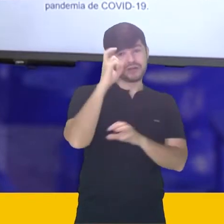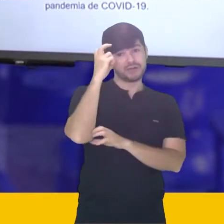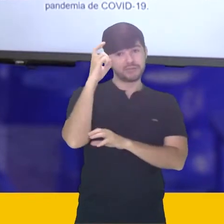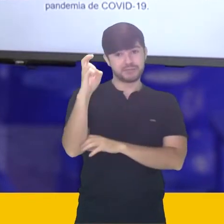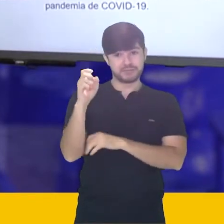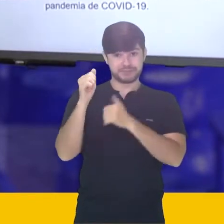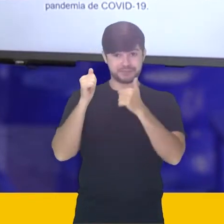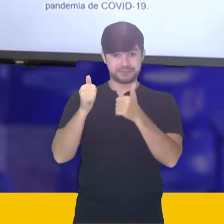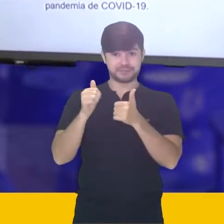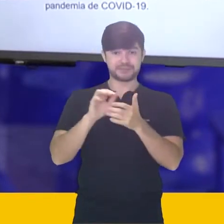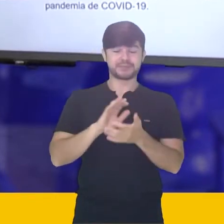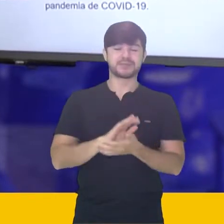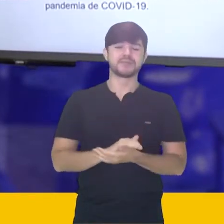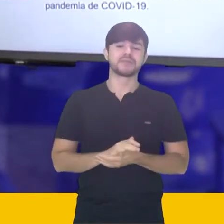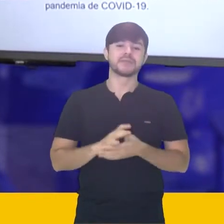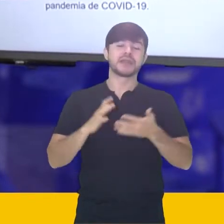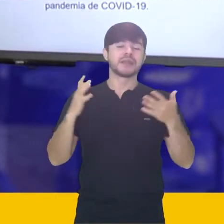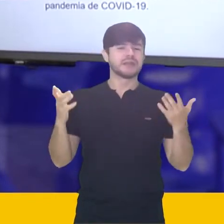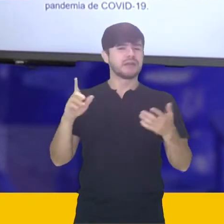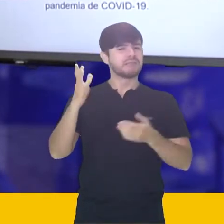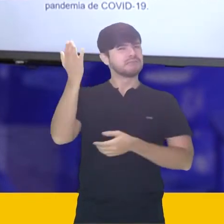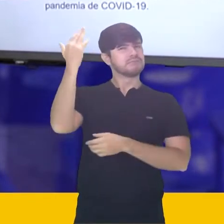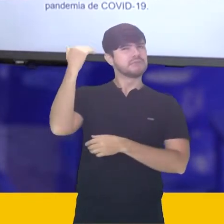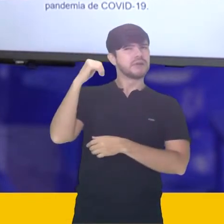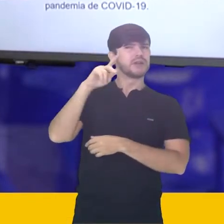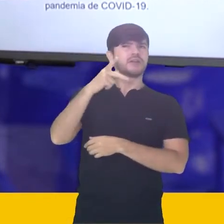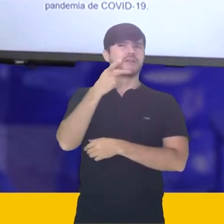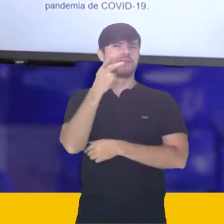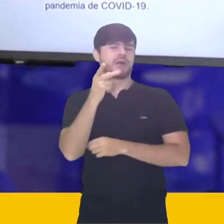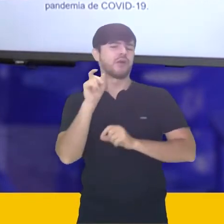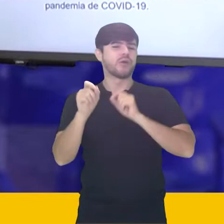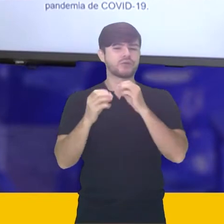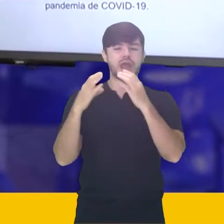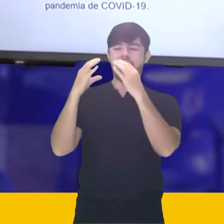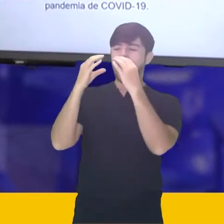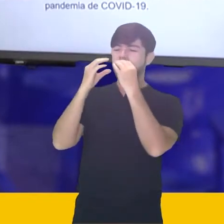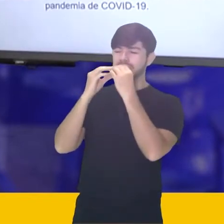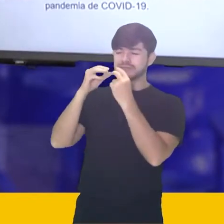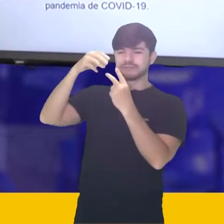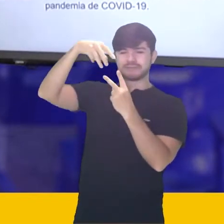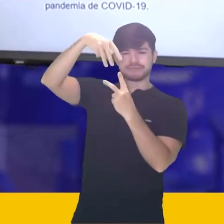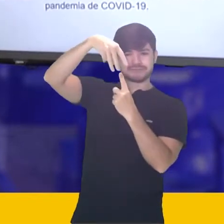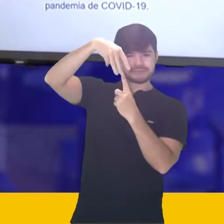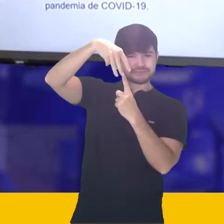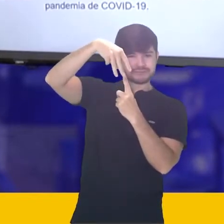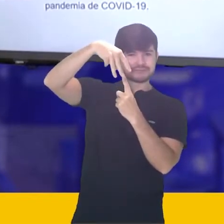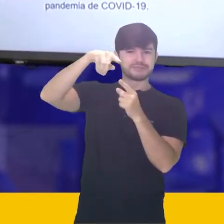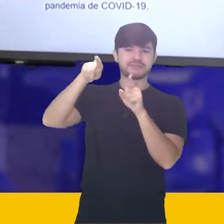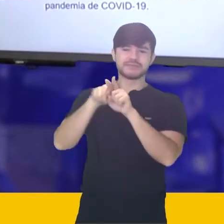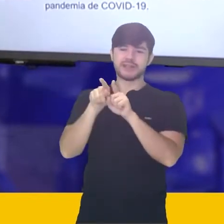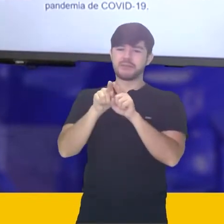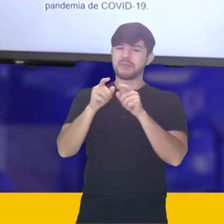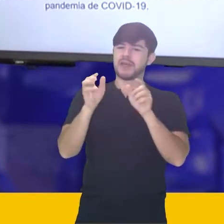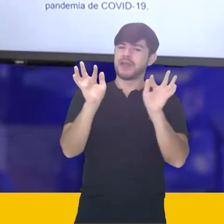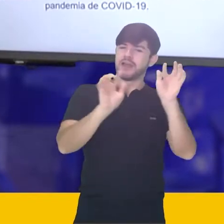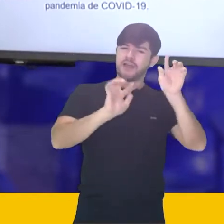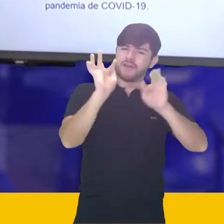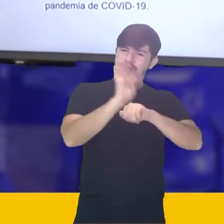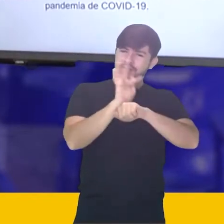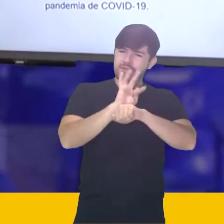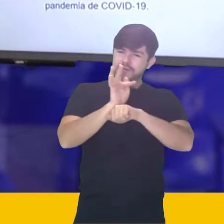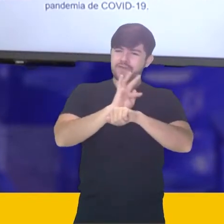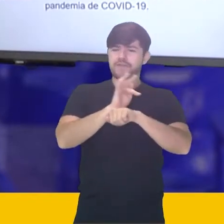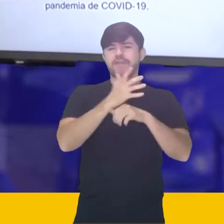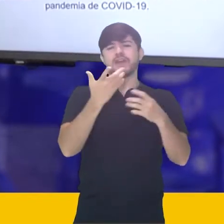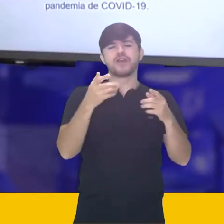culturais, né? Então a gente falou sobre o hambúrguer do McDonald's, sobre o Free Fire, sobre a bilheteria do cinema. Olha isso